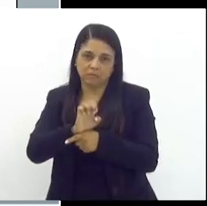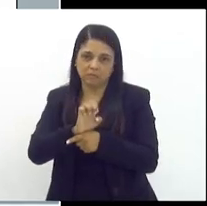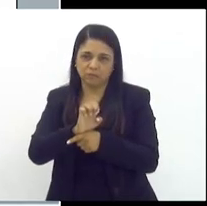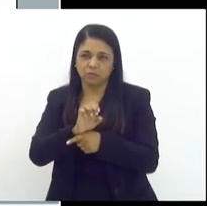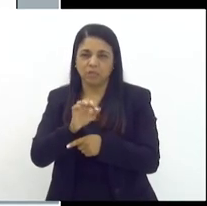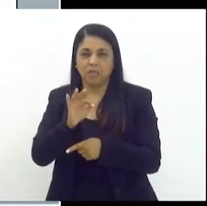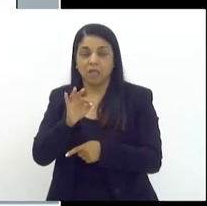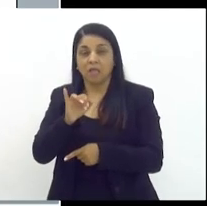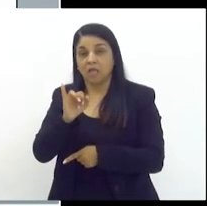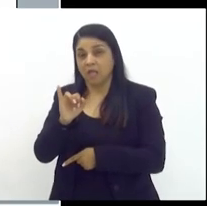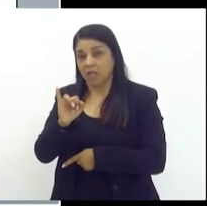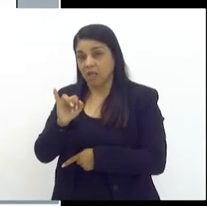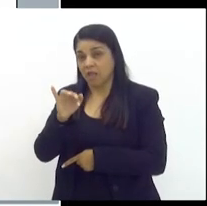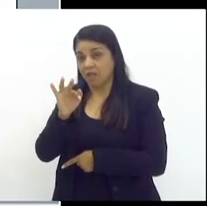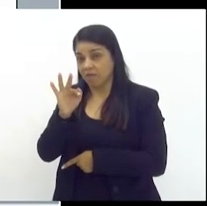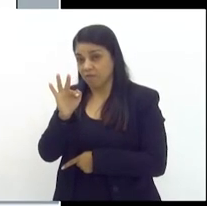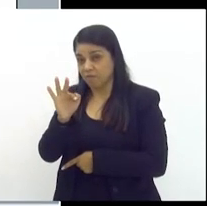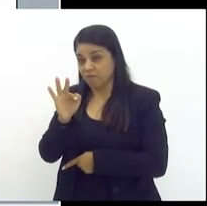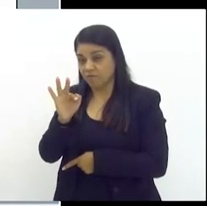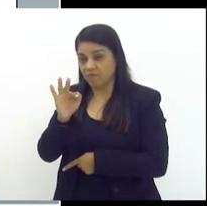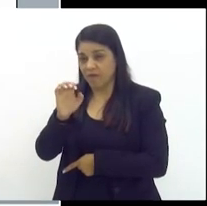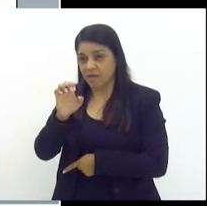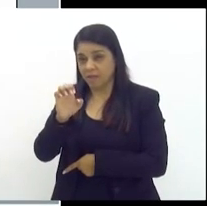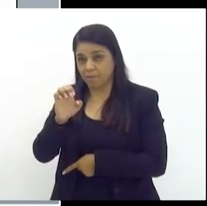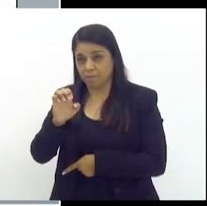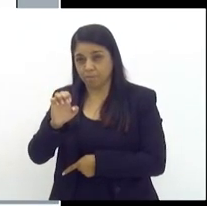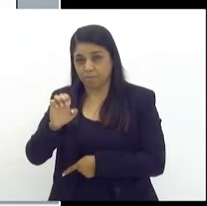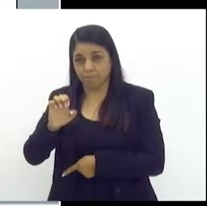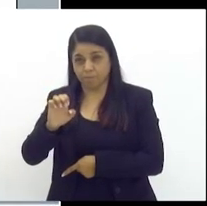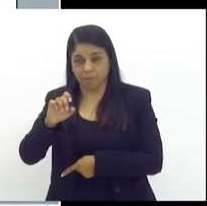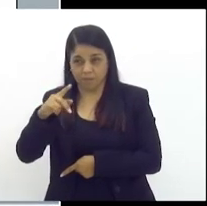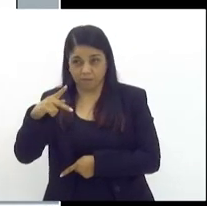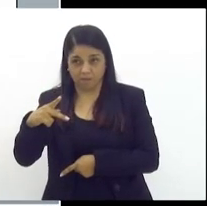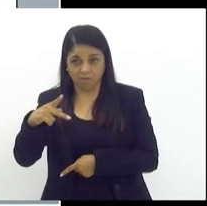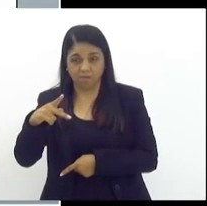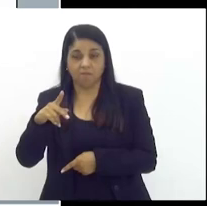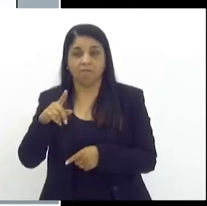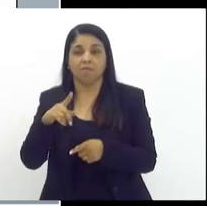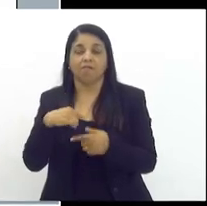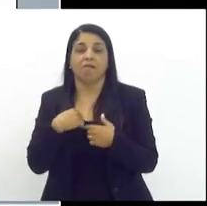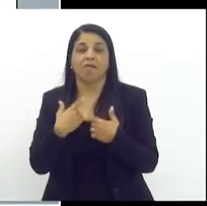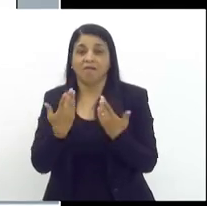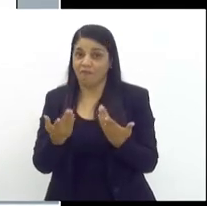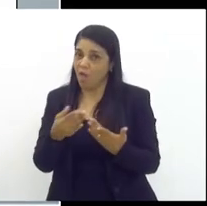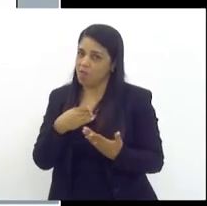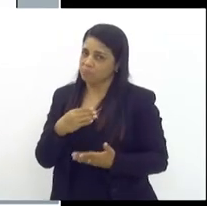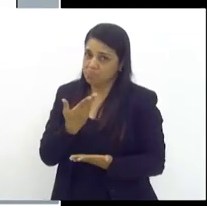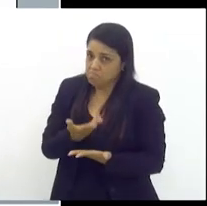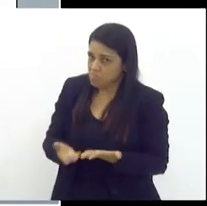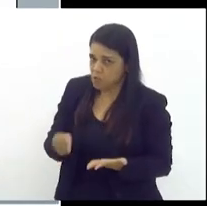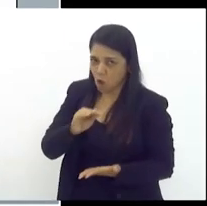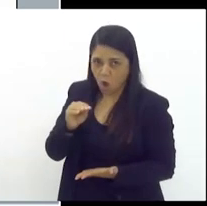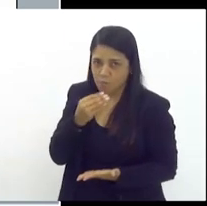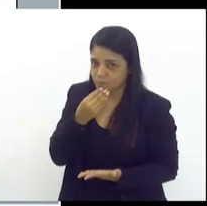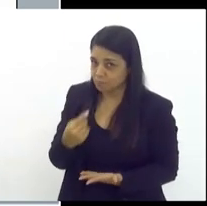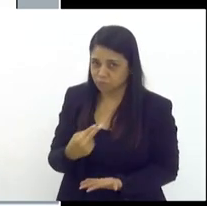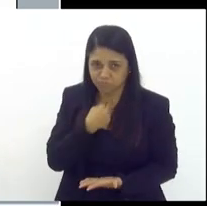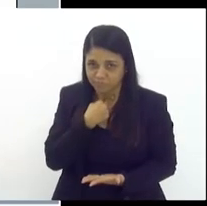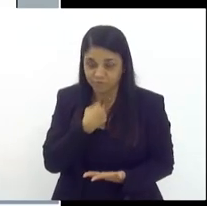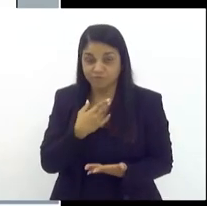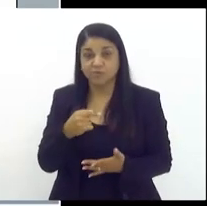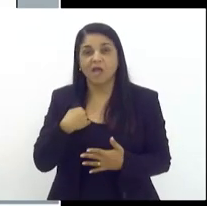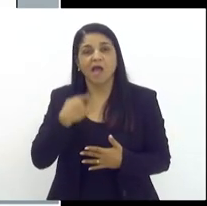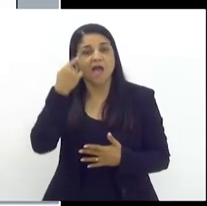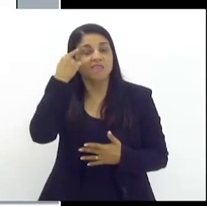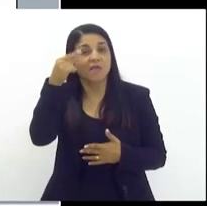é uma bala Juquinha né Mas não é por causa disso que a gente vai perder a oportunidade Qual é a ideia ficar